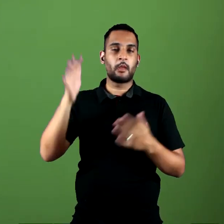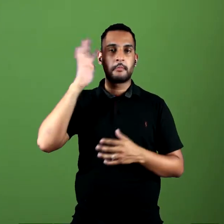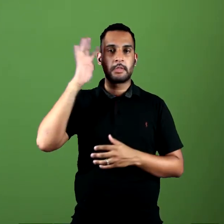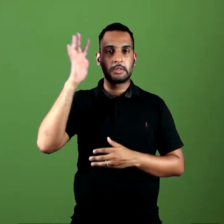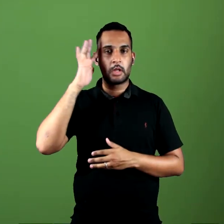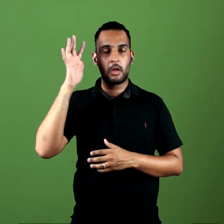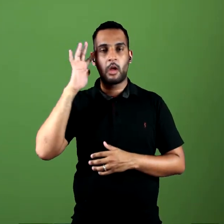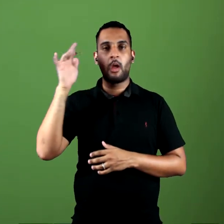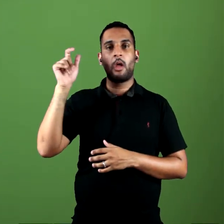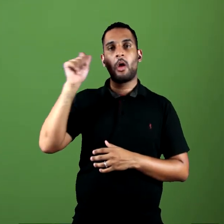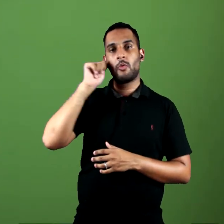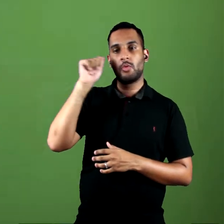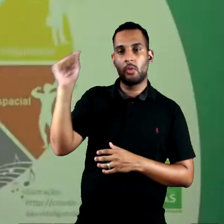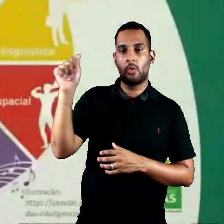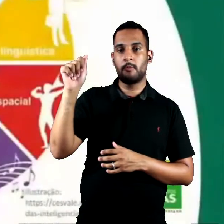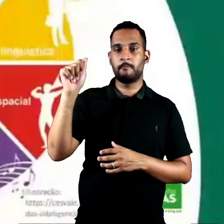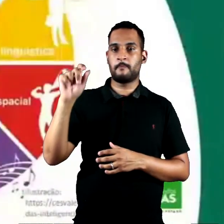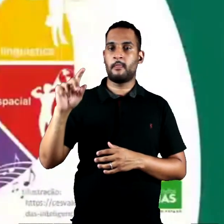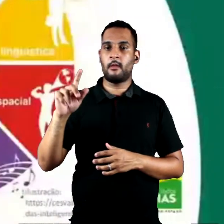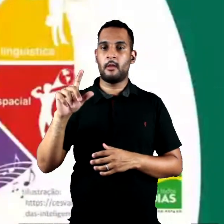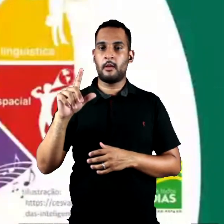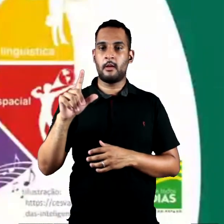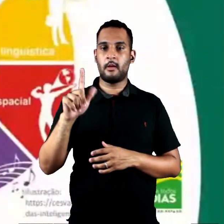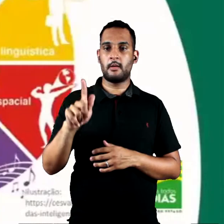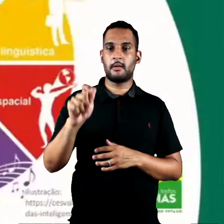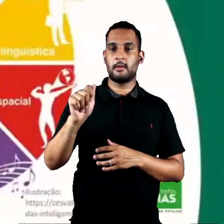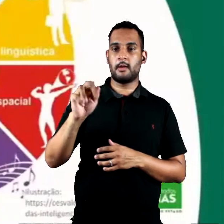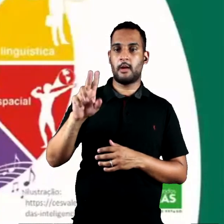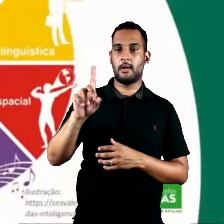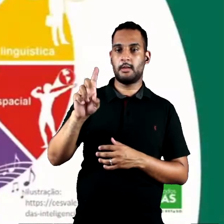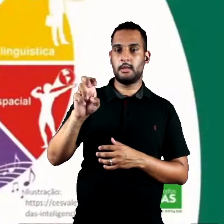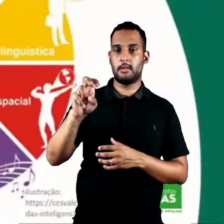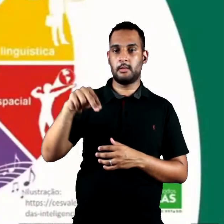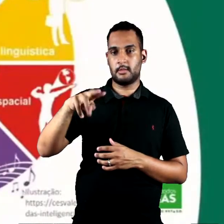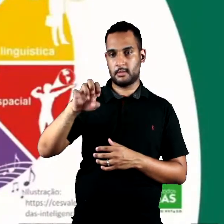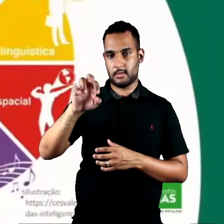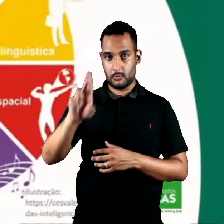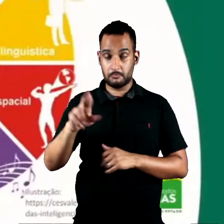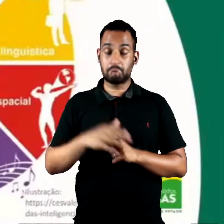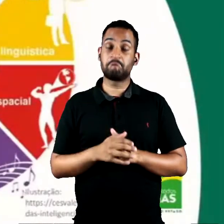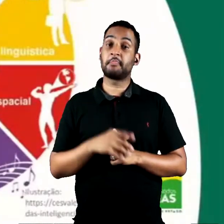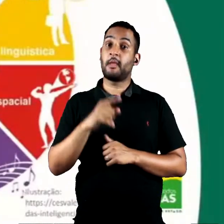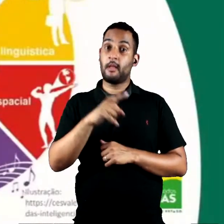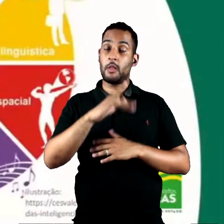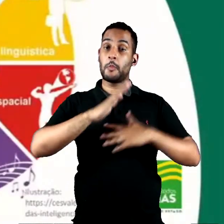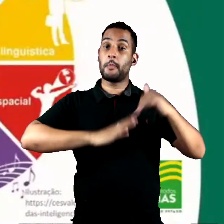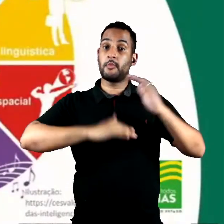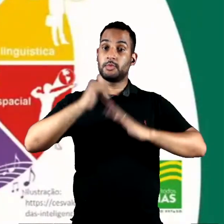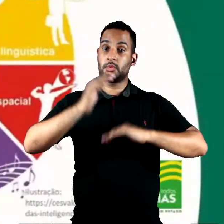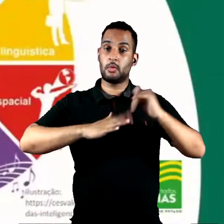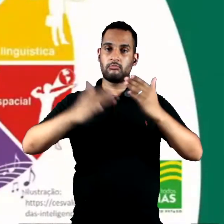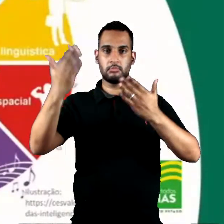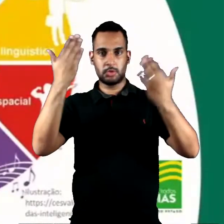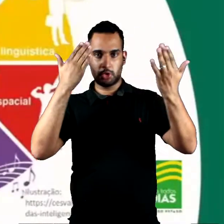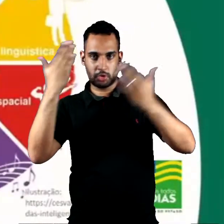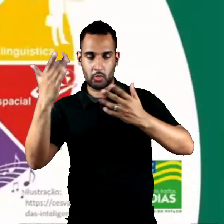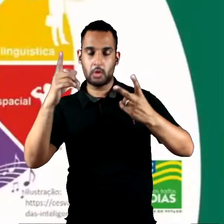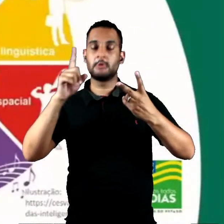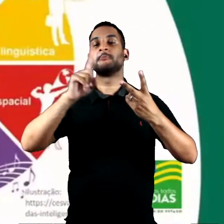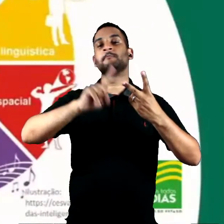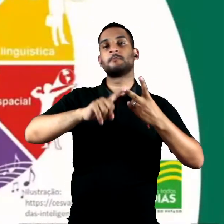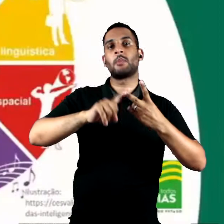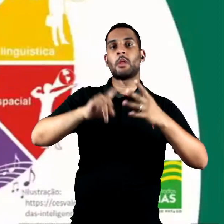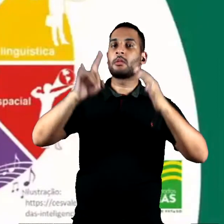por Howard Gardner. Gardner é um psicólogo, neurologista e professor na Universidade